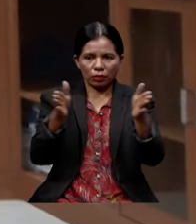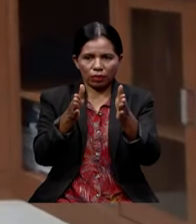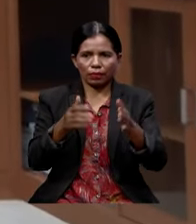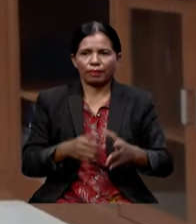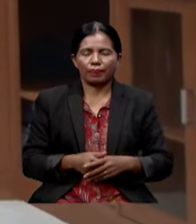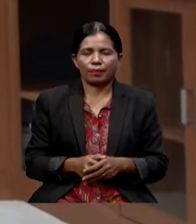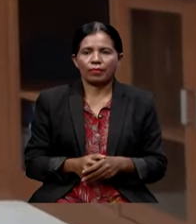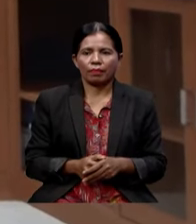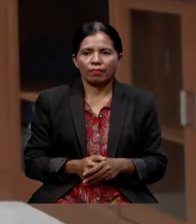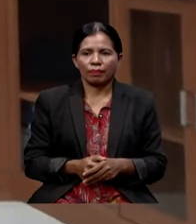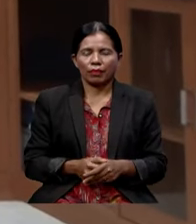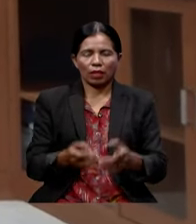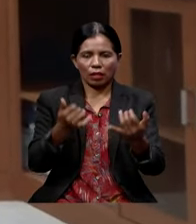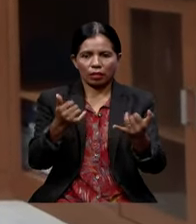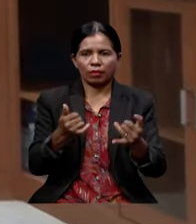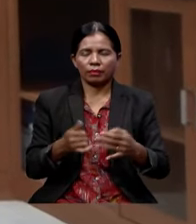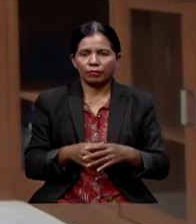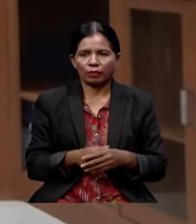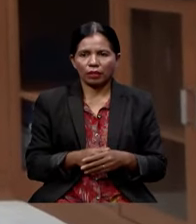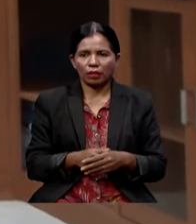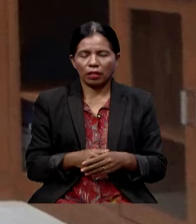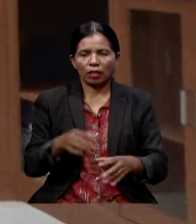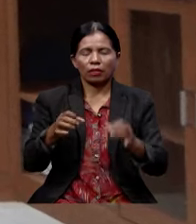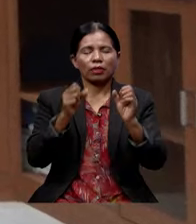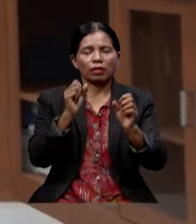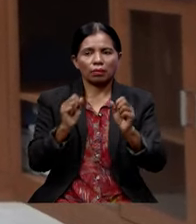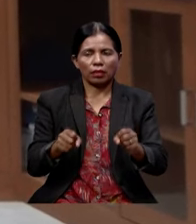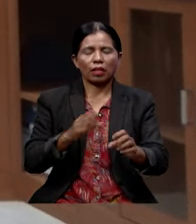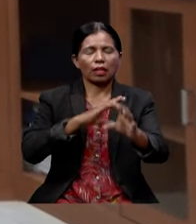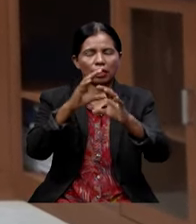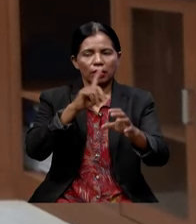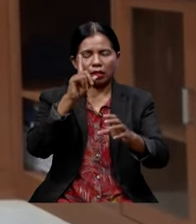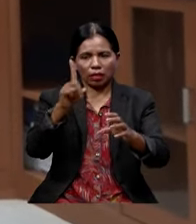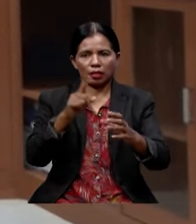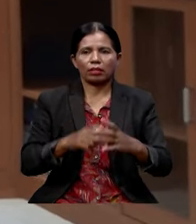então agora da dão so bele careta aí de macliu mas